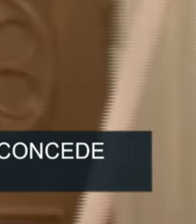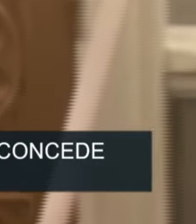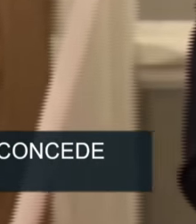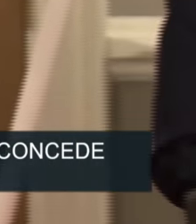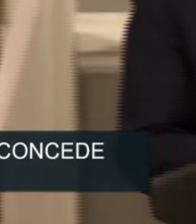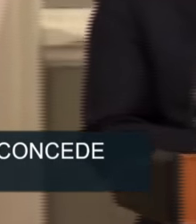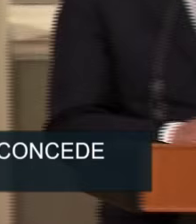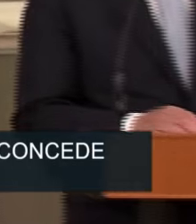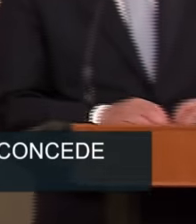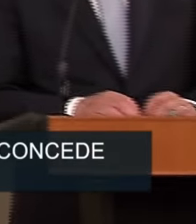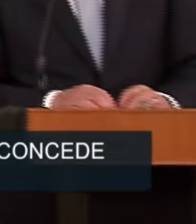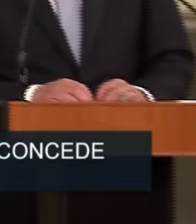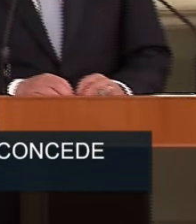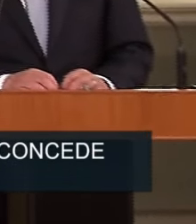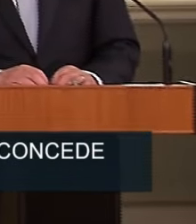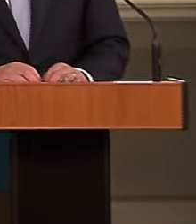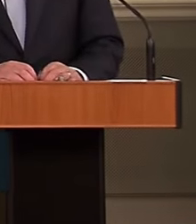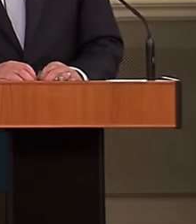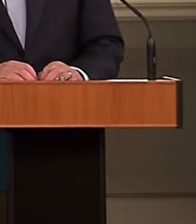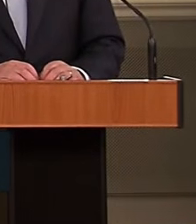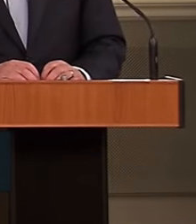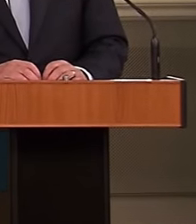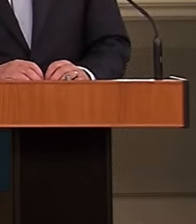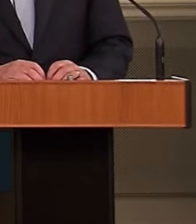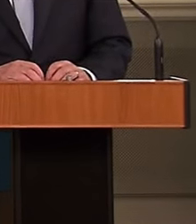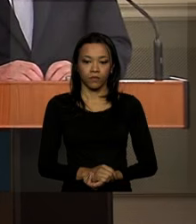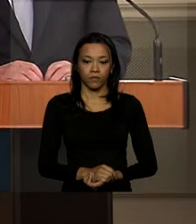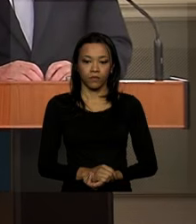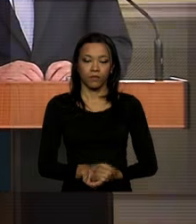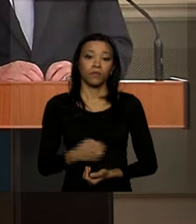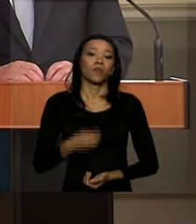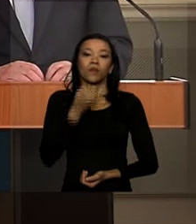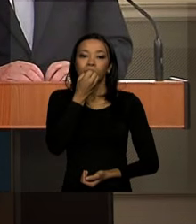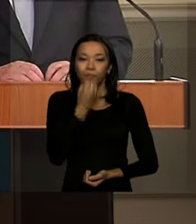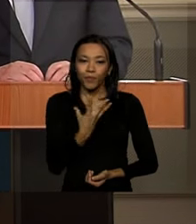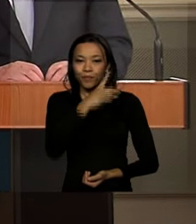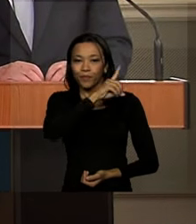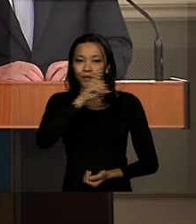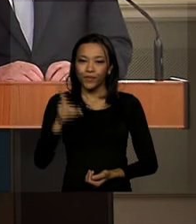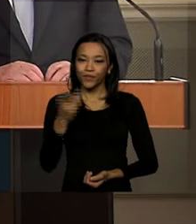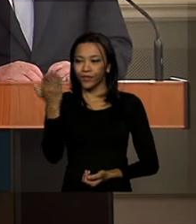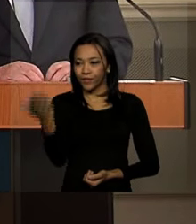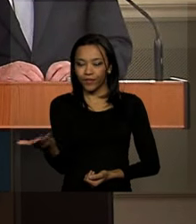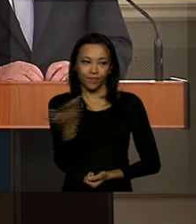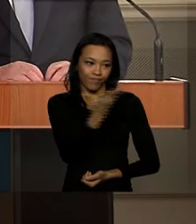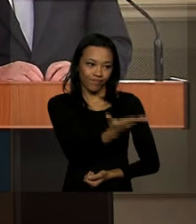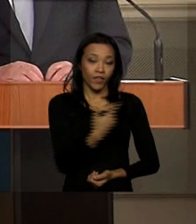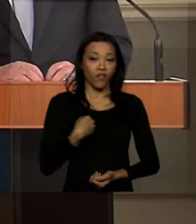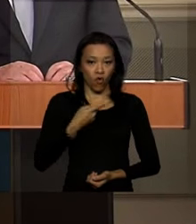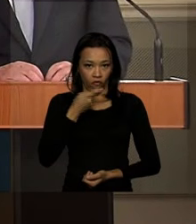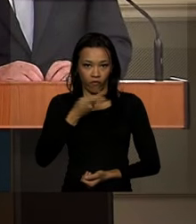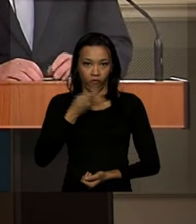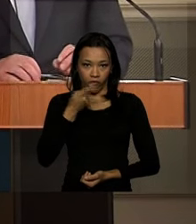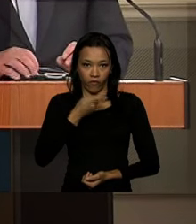Oi. Bom dia, senhor presidente. Bom dia, senhora presidenta. Eu vou falar em português. Hyvät